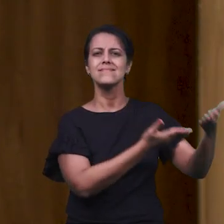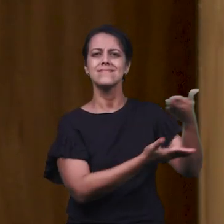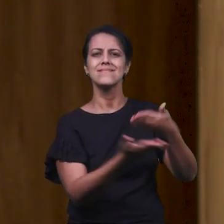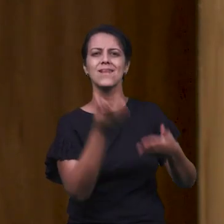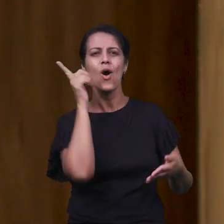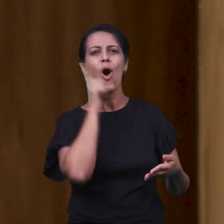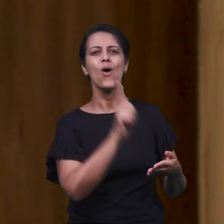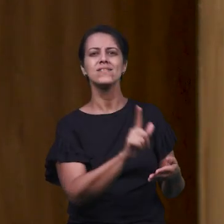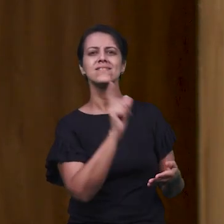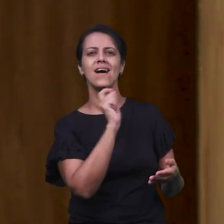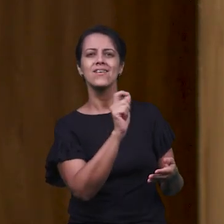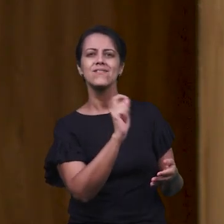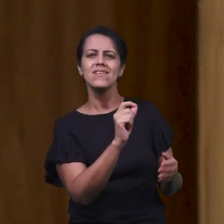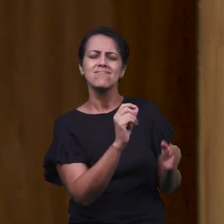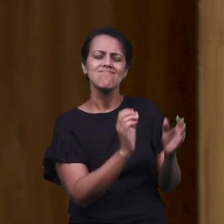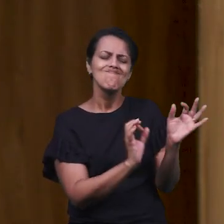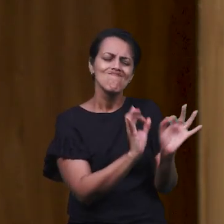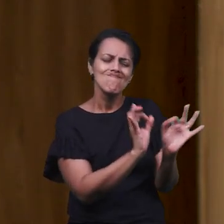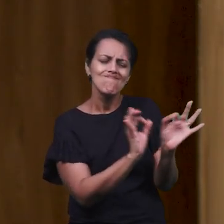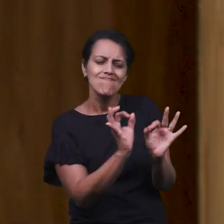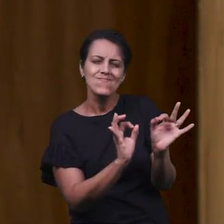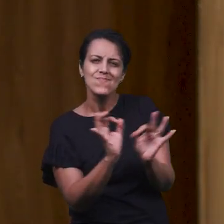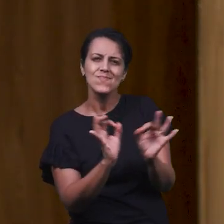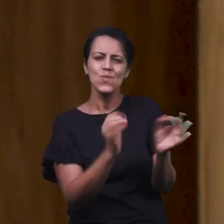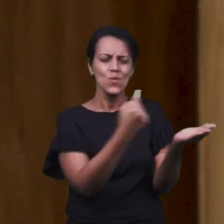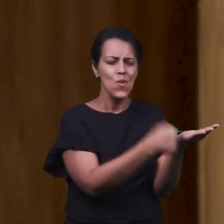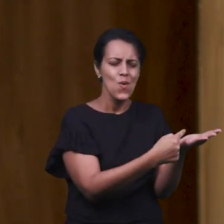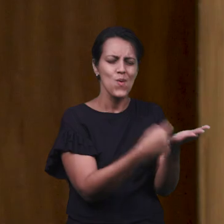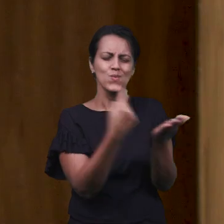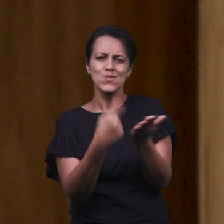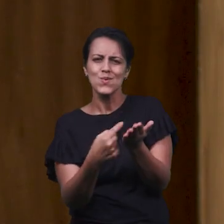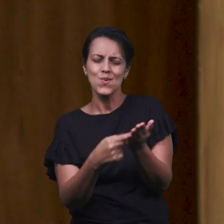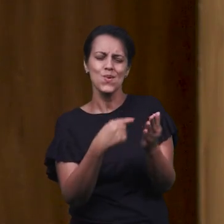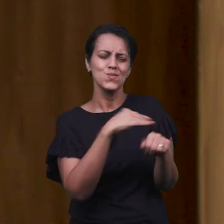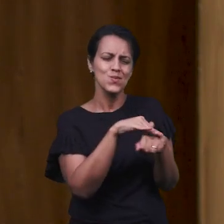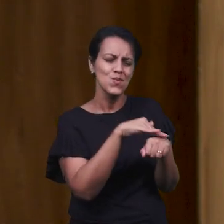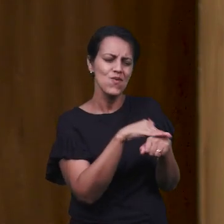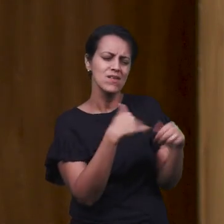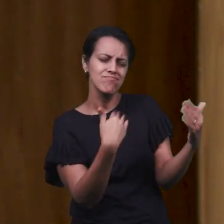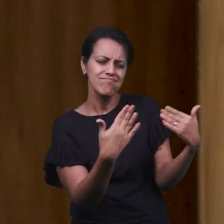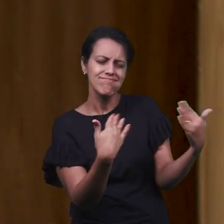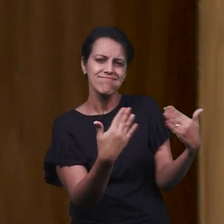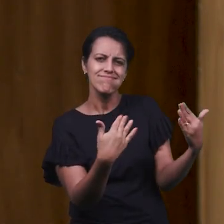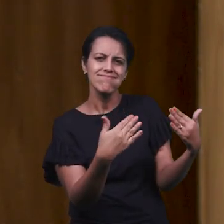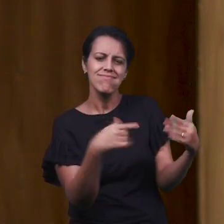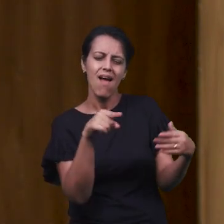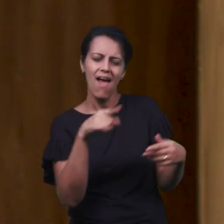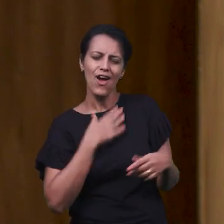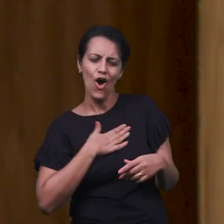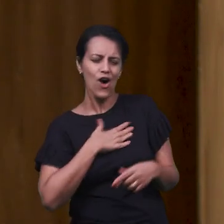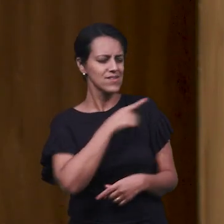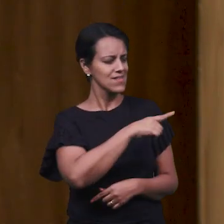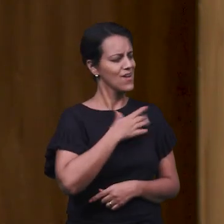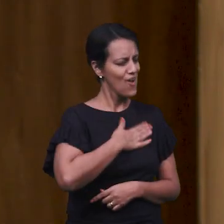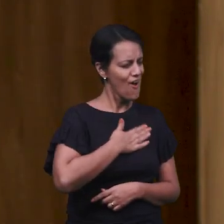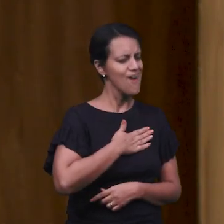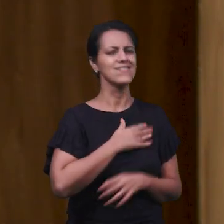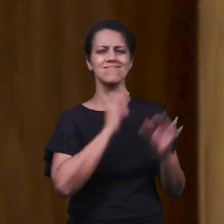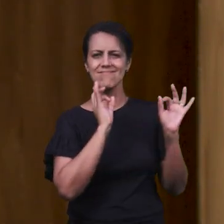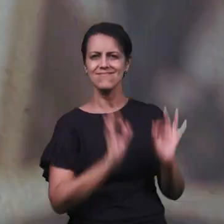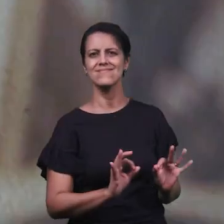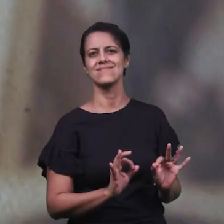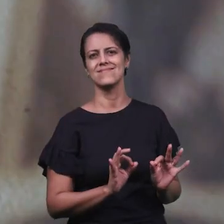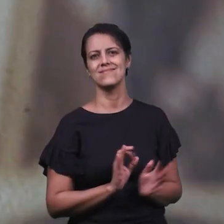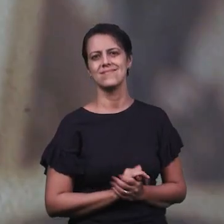ali alcançar uma composição, né, um acordo entre as partes. Aquilo que o senhor falou, as pessoas ficam satisfeitas, um cede um pouco, outro cede do outro lado